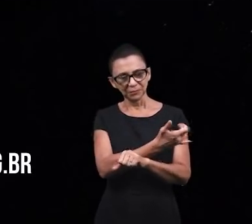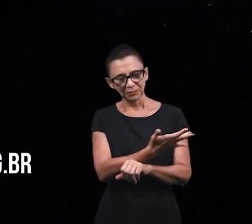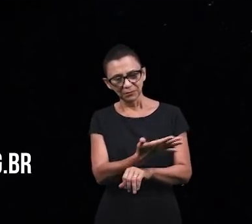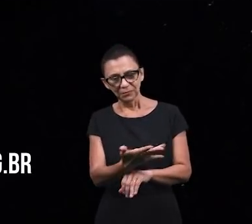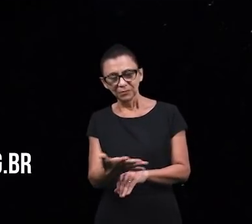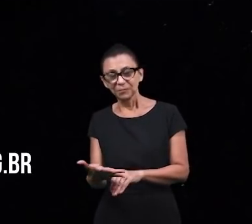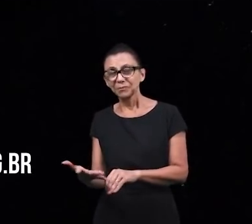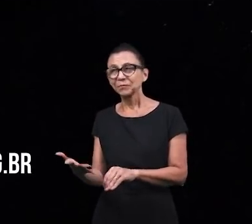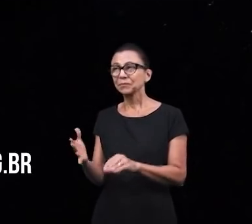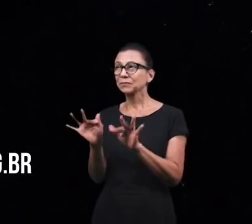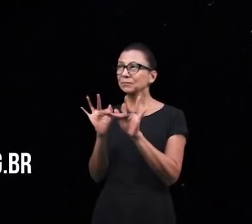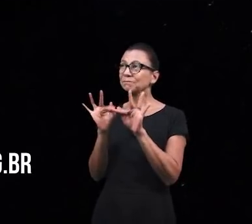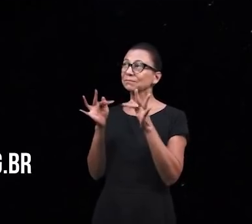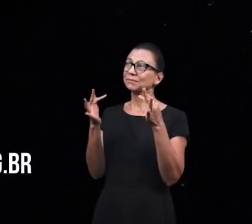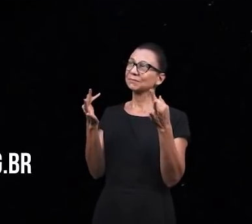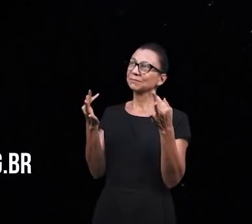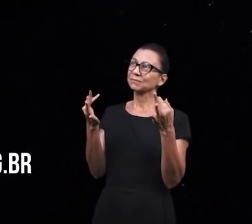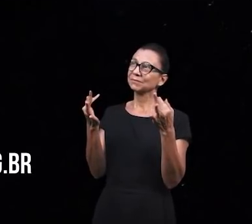jardim.